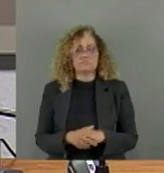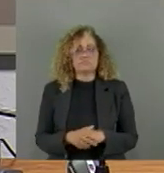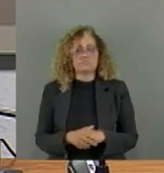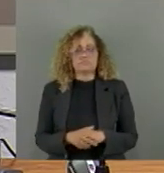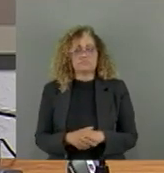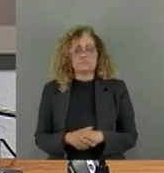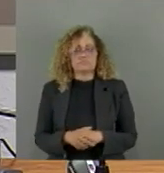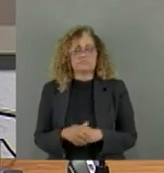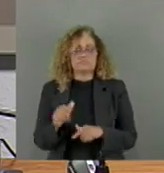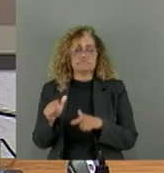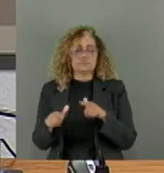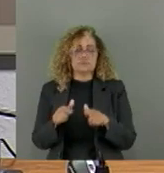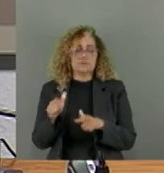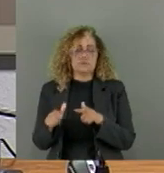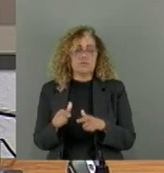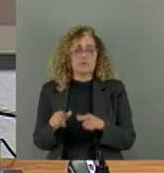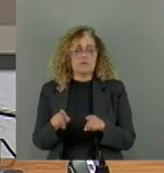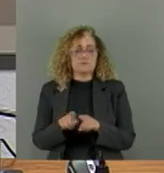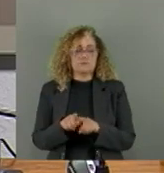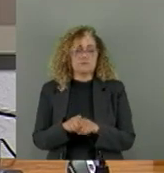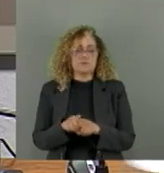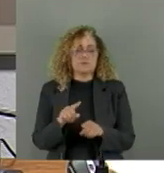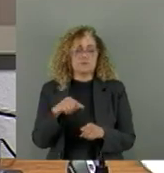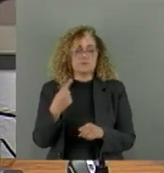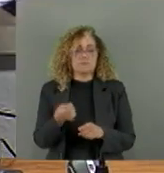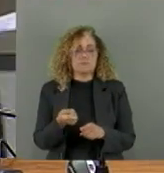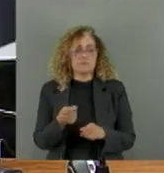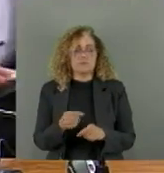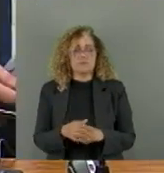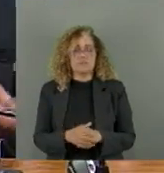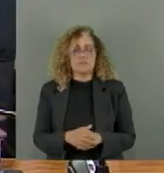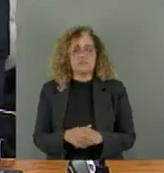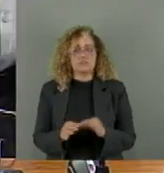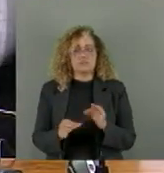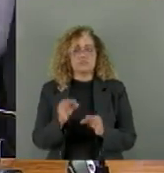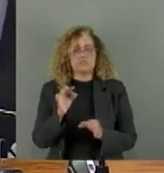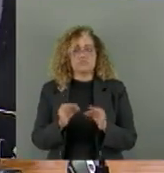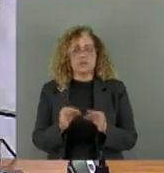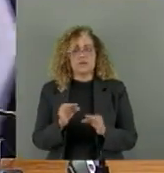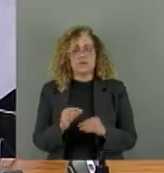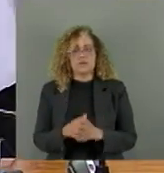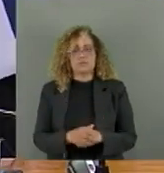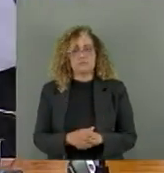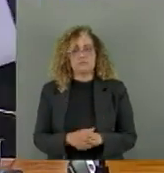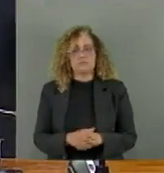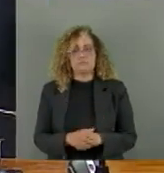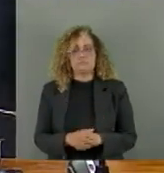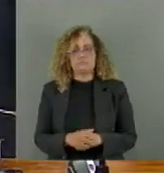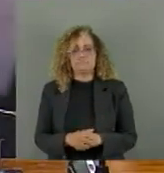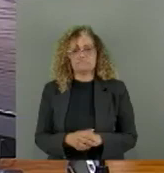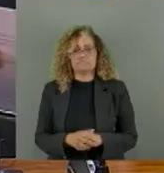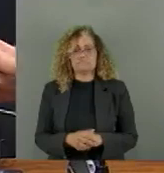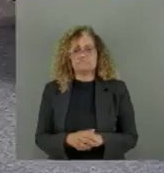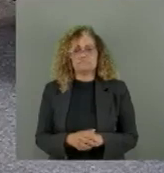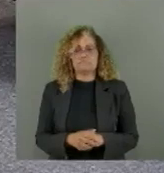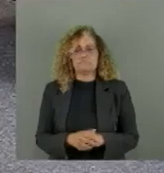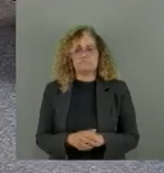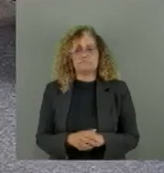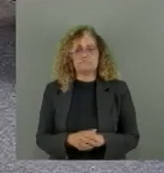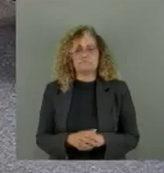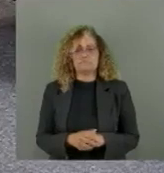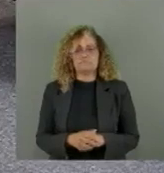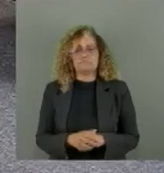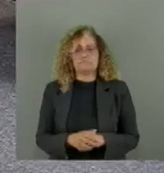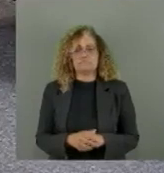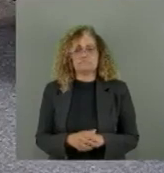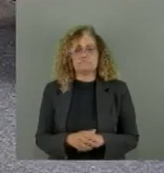desse trabalho, que será justificado. Presidente, em discussão, Humberto Costa, se me permite, na mesma linha, o senador Gigão não está presente,